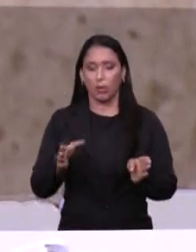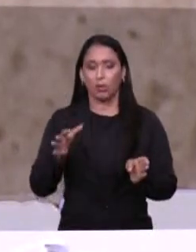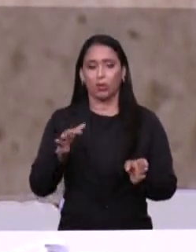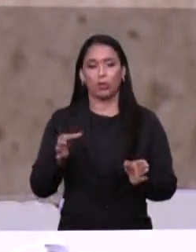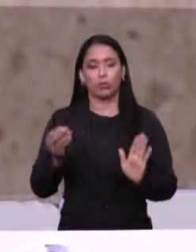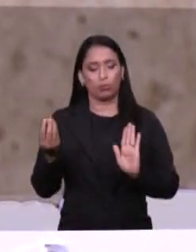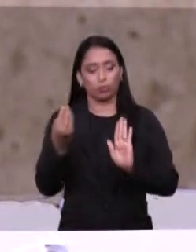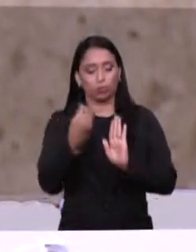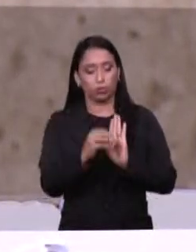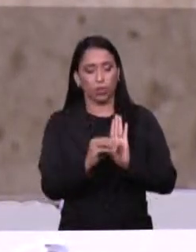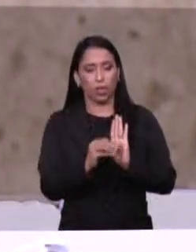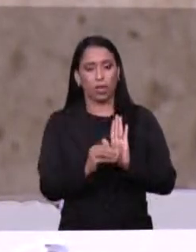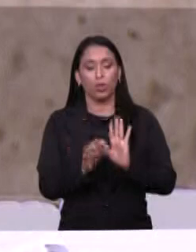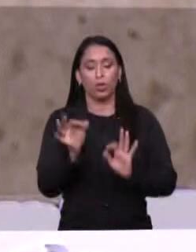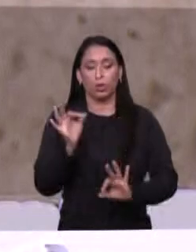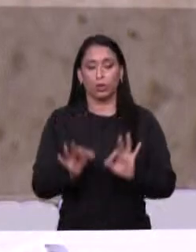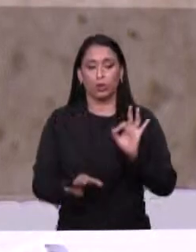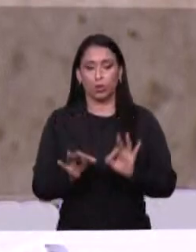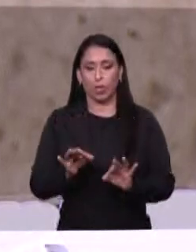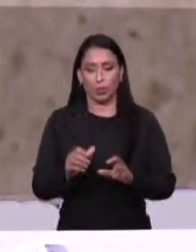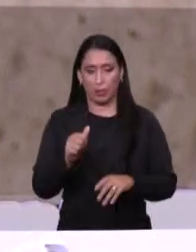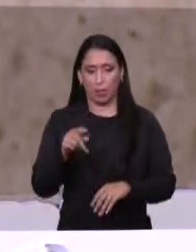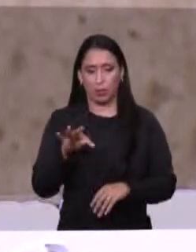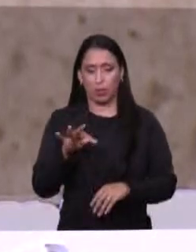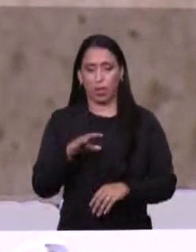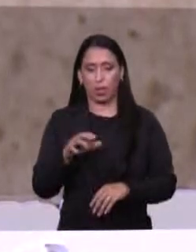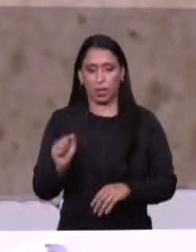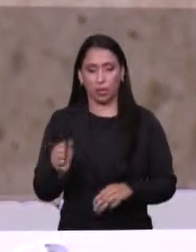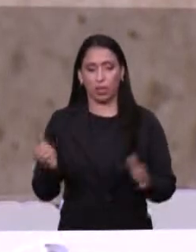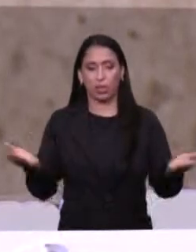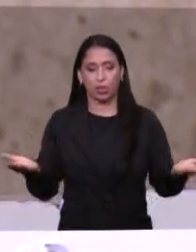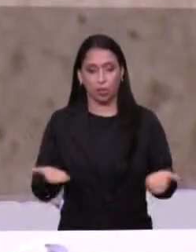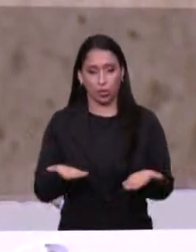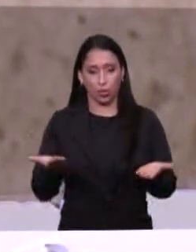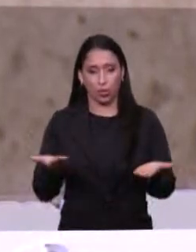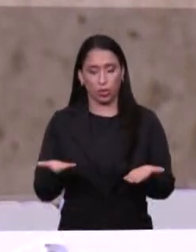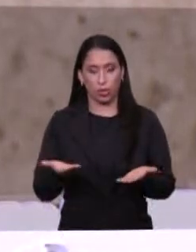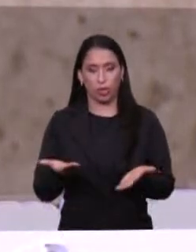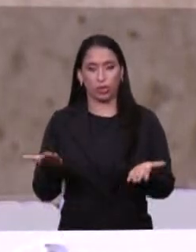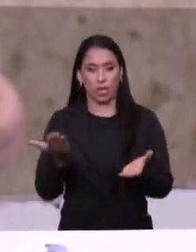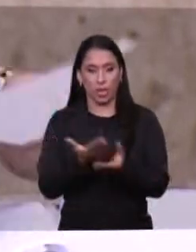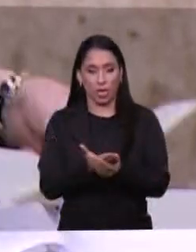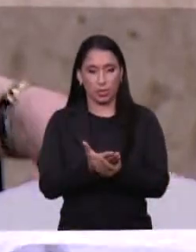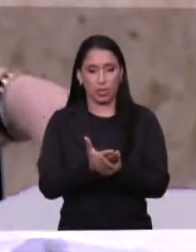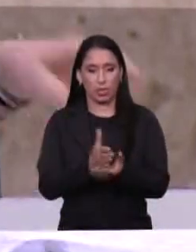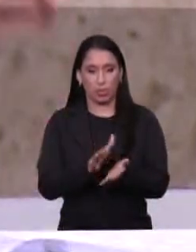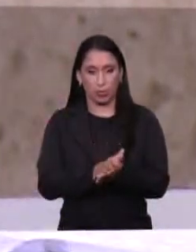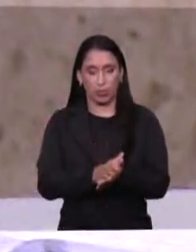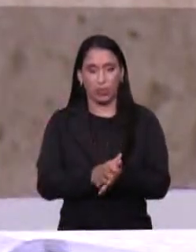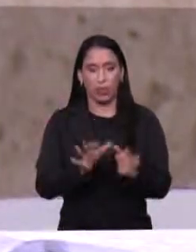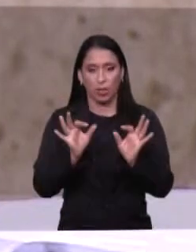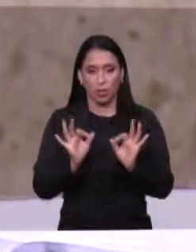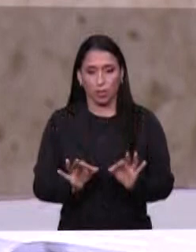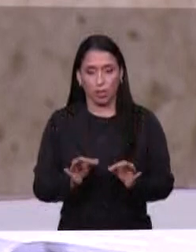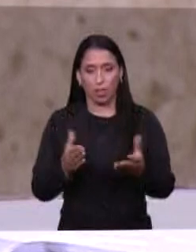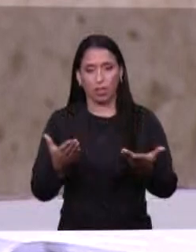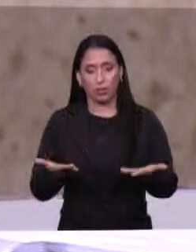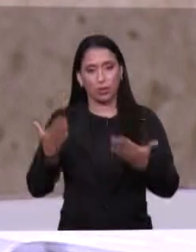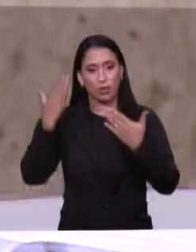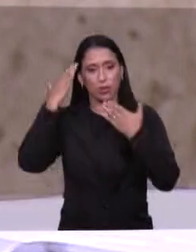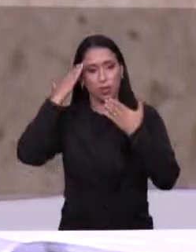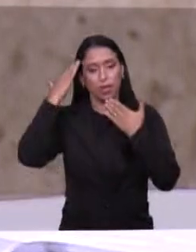data da publicação da ata de julgamento da referida ação. É como nos foi passado,